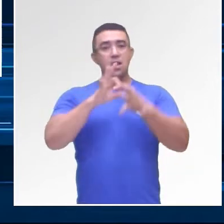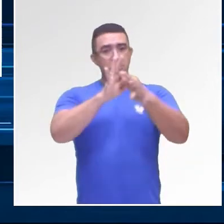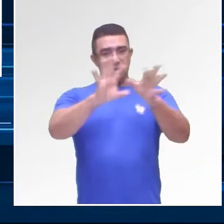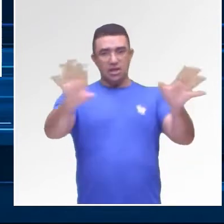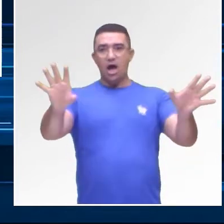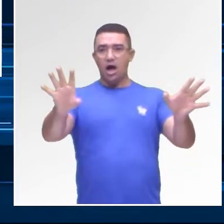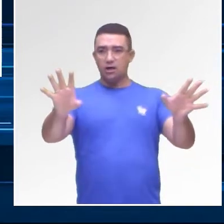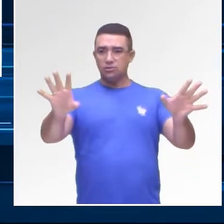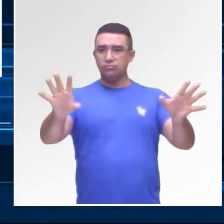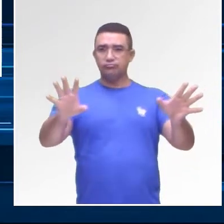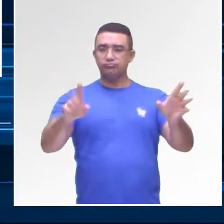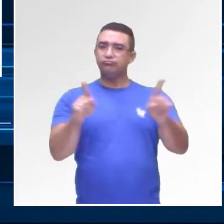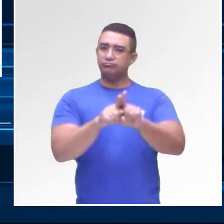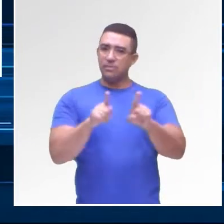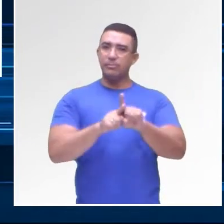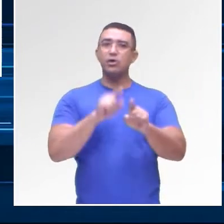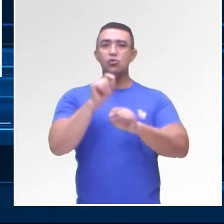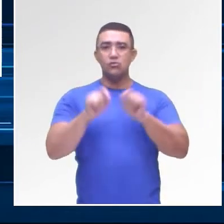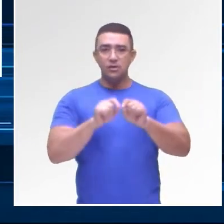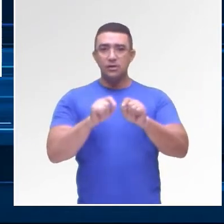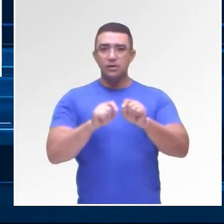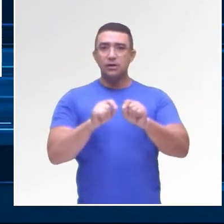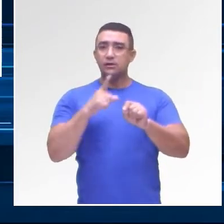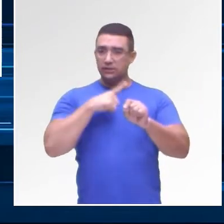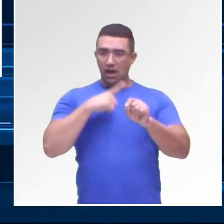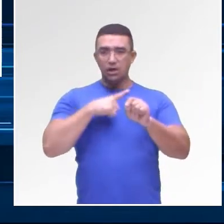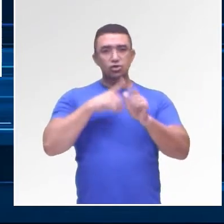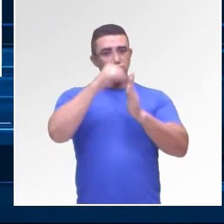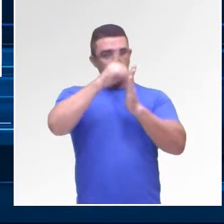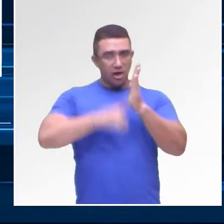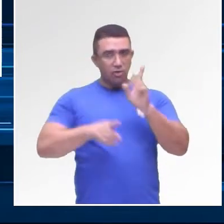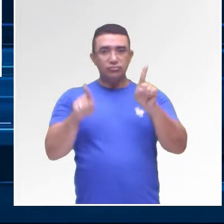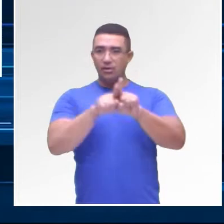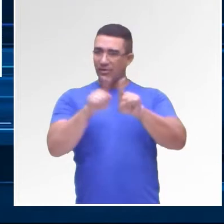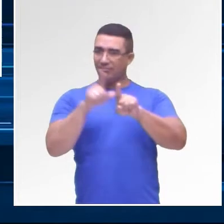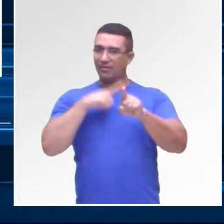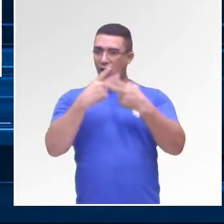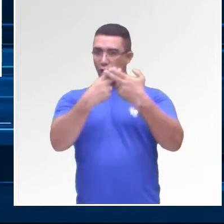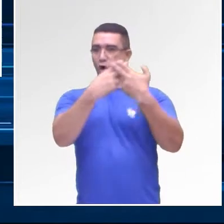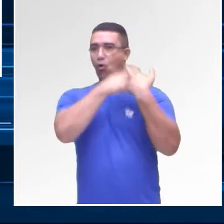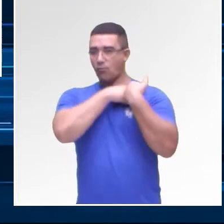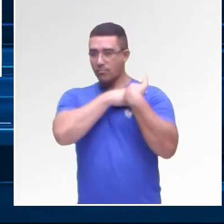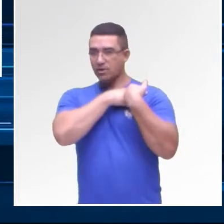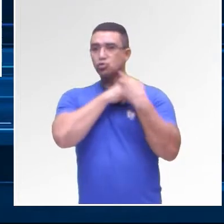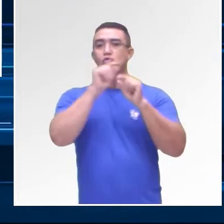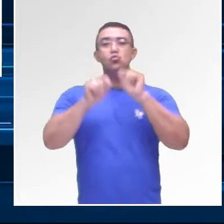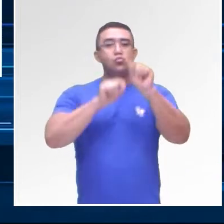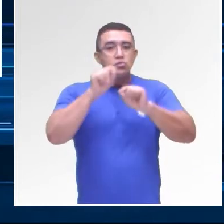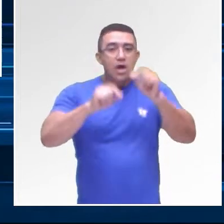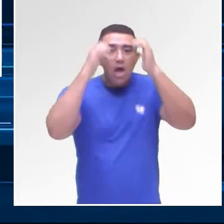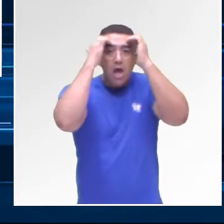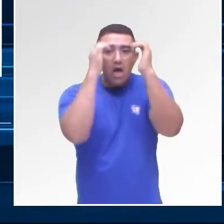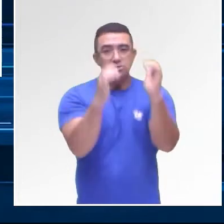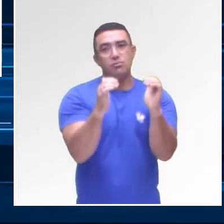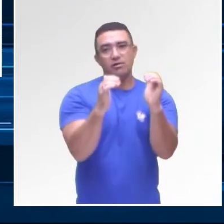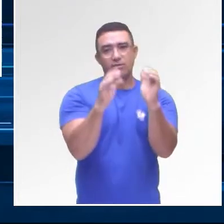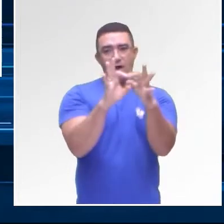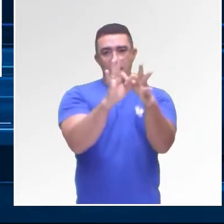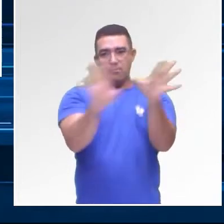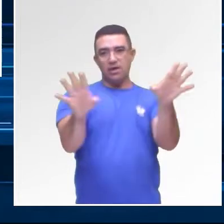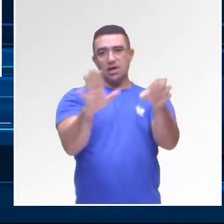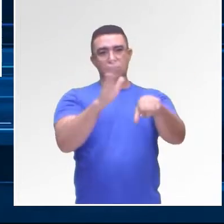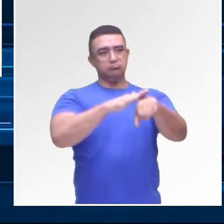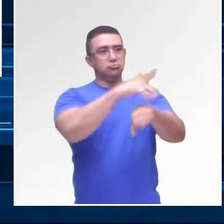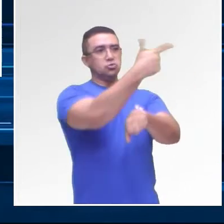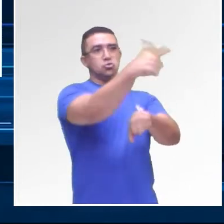dignidade, lembrando que ao mesmo tempo que ele tem direito, ele tem o compromisso, ou seja, o dever de respeitar a liberdade dos